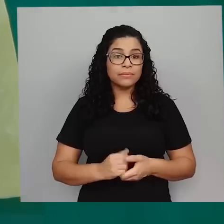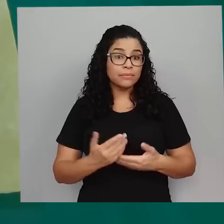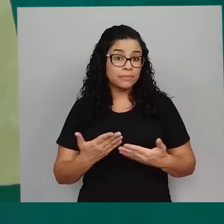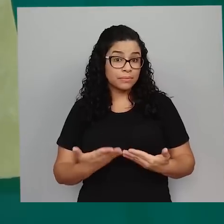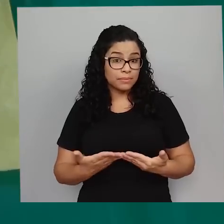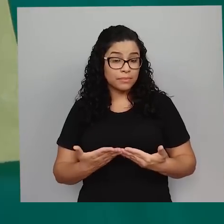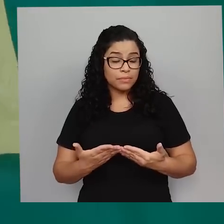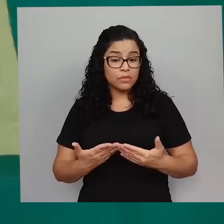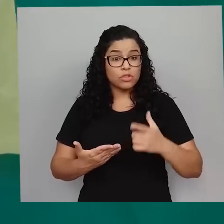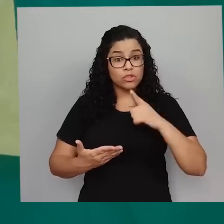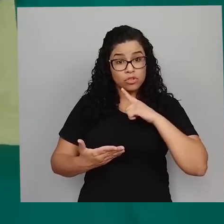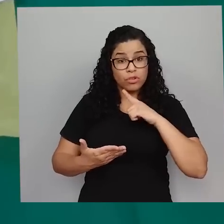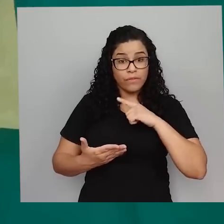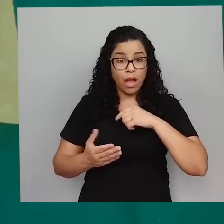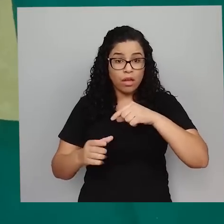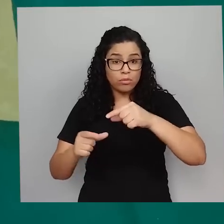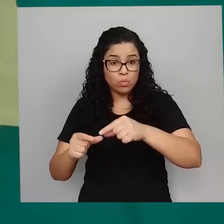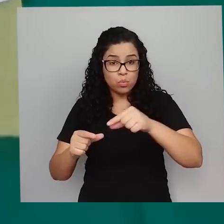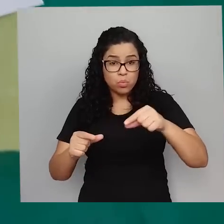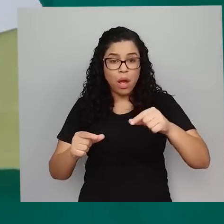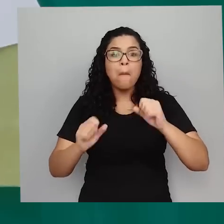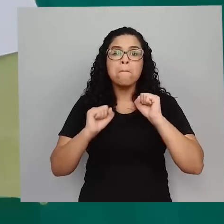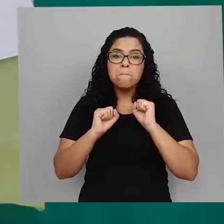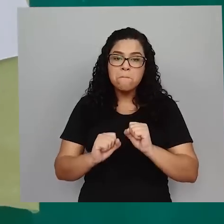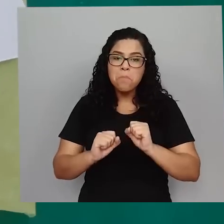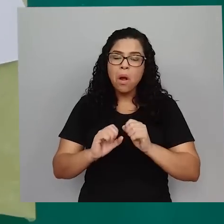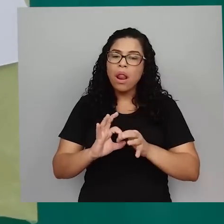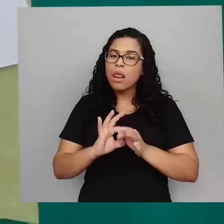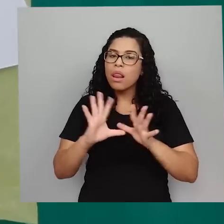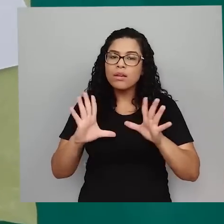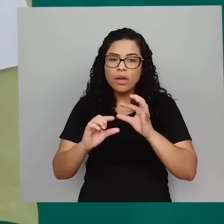Quando tiver tinta assim grossa, vai espalhando, tá?